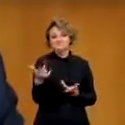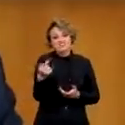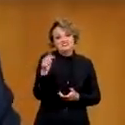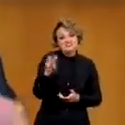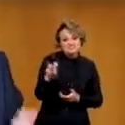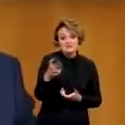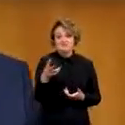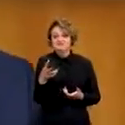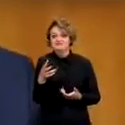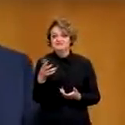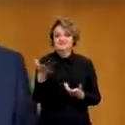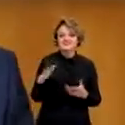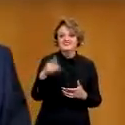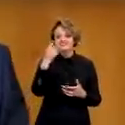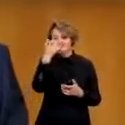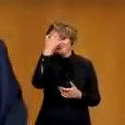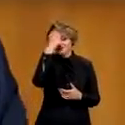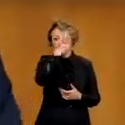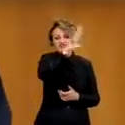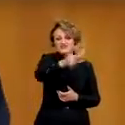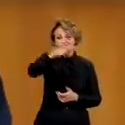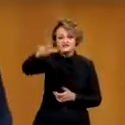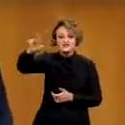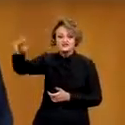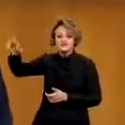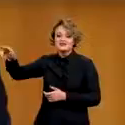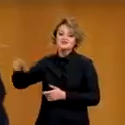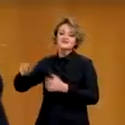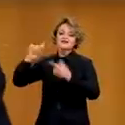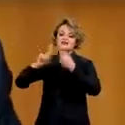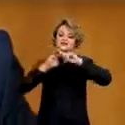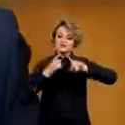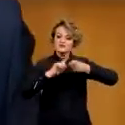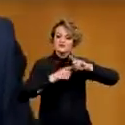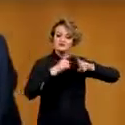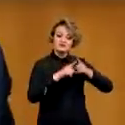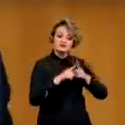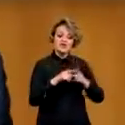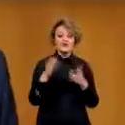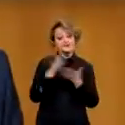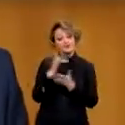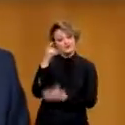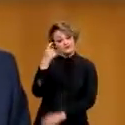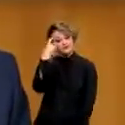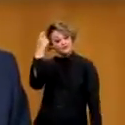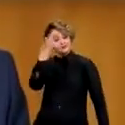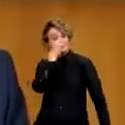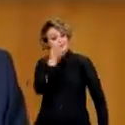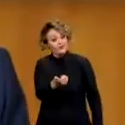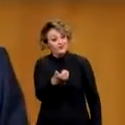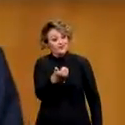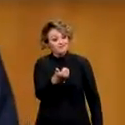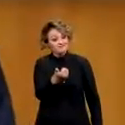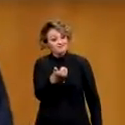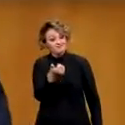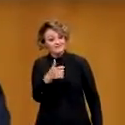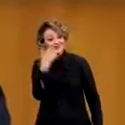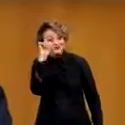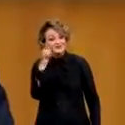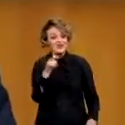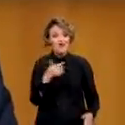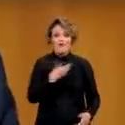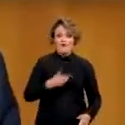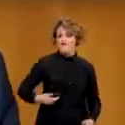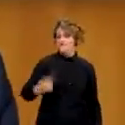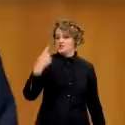cara não quer 80%, quer 85%, e aí começa a negociação. E o cara pode ter uma boa ideia também, né? O cara pode ter uma boa ideia, não é só o governo que pode ter